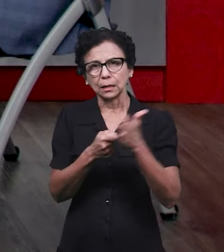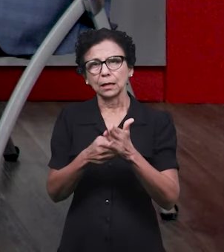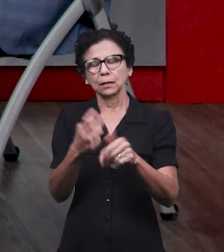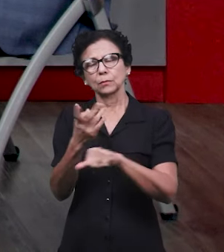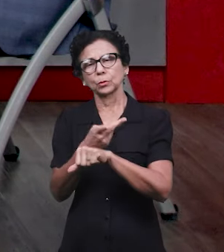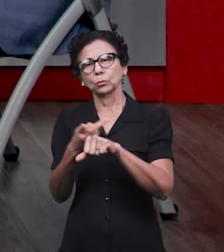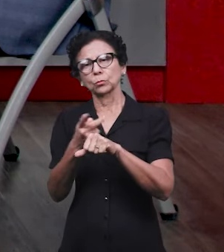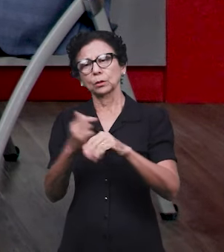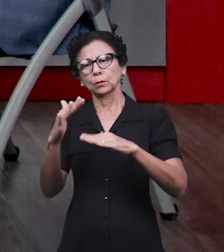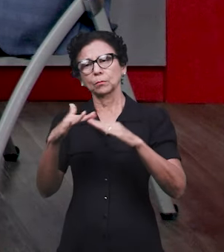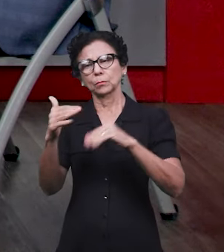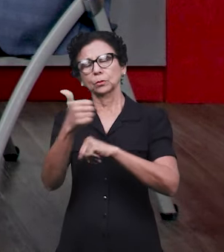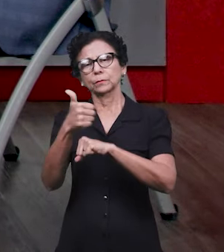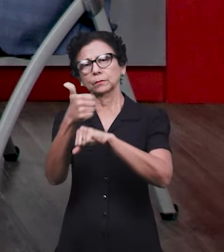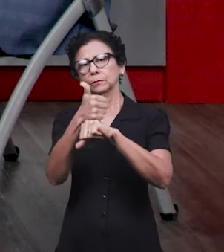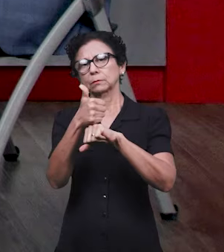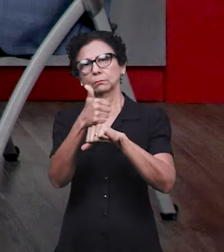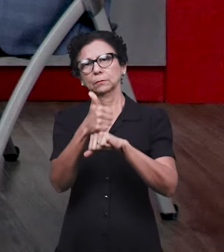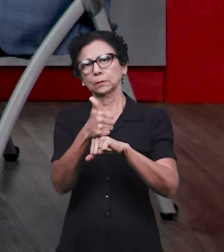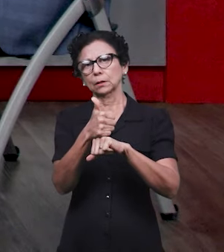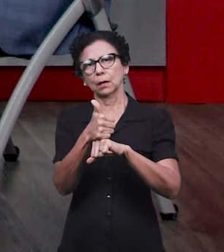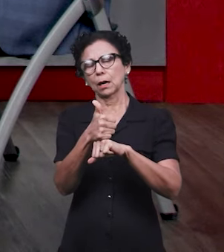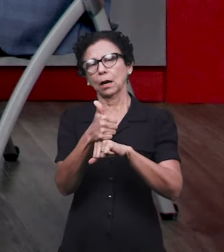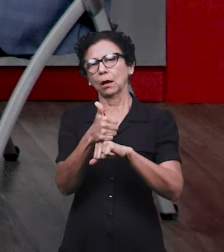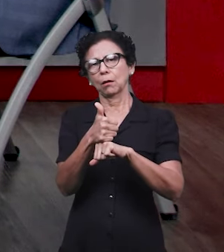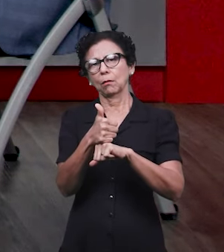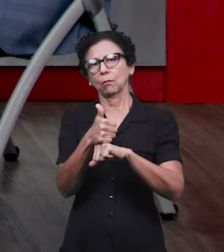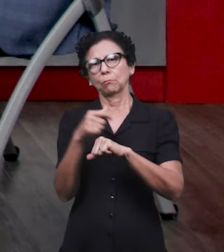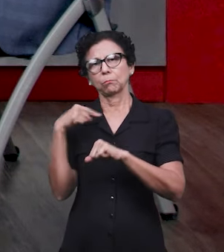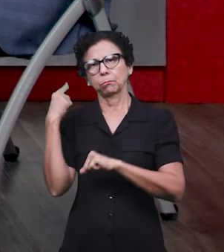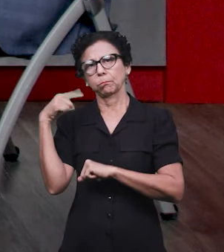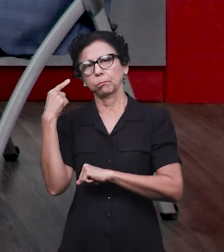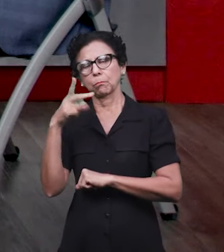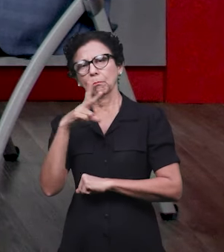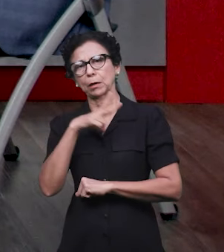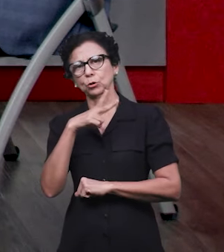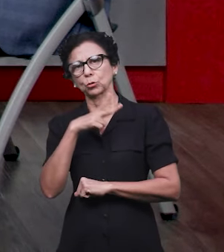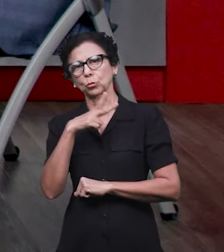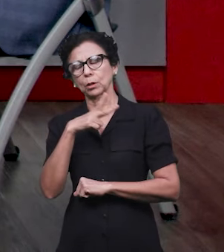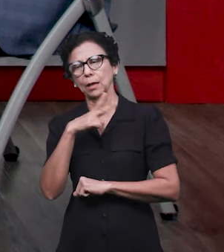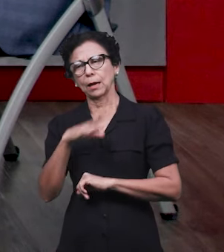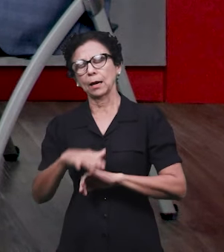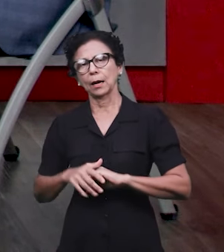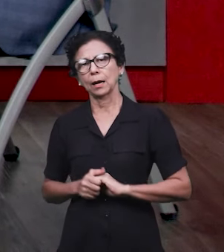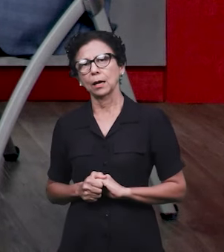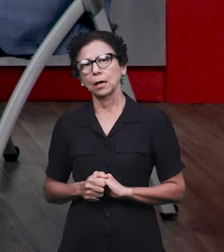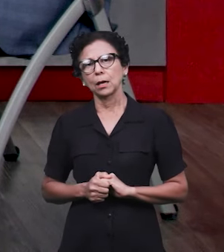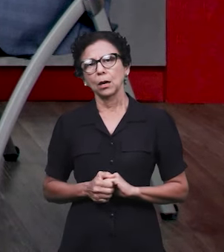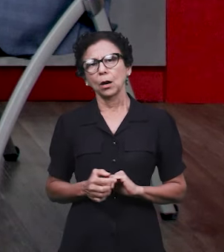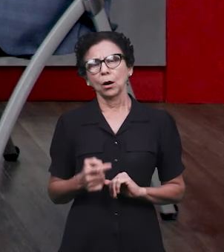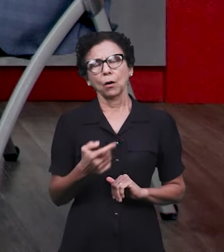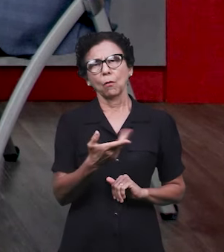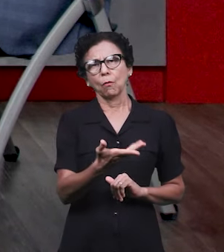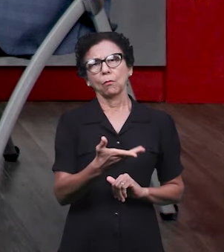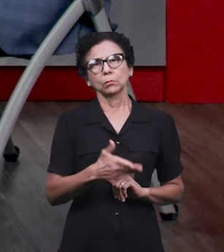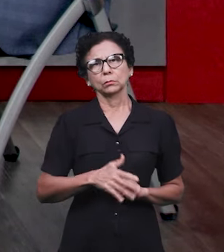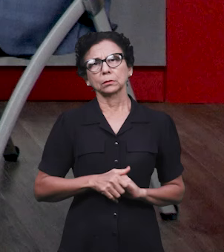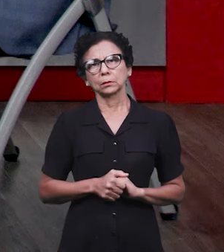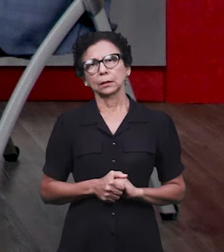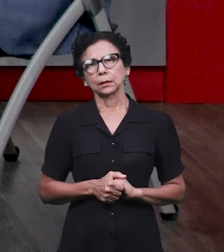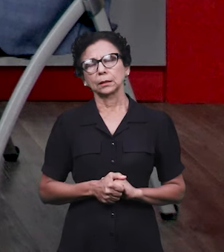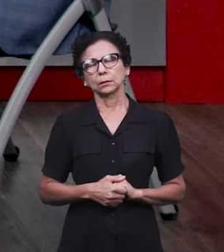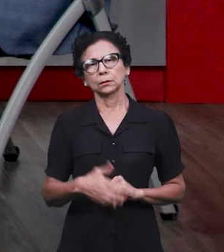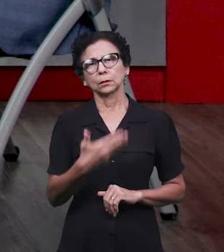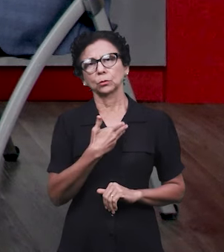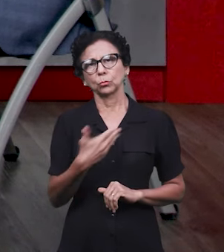profissional, né, particular, ou seja, na Defensoria Pública, vá buscar o seu direito,